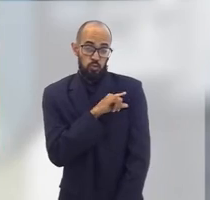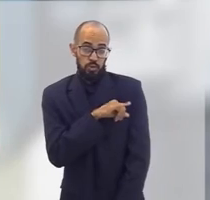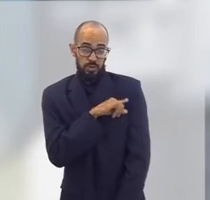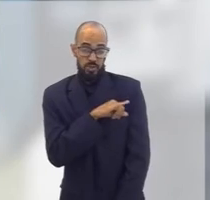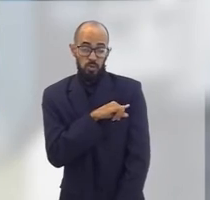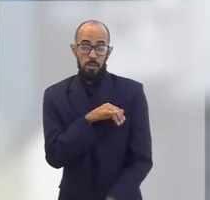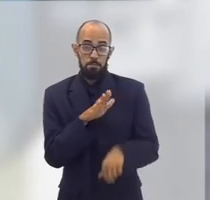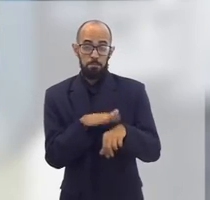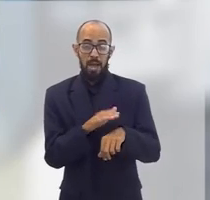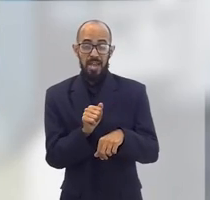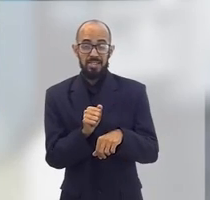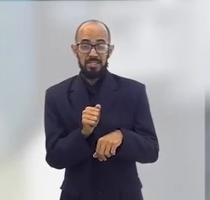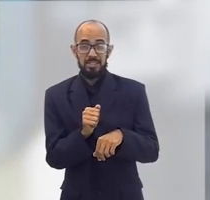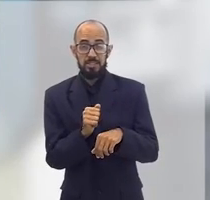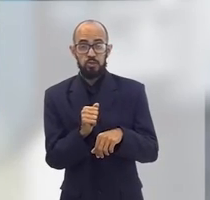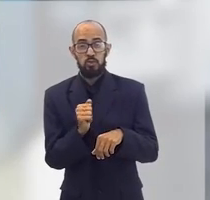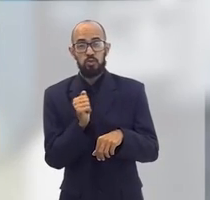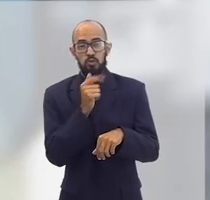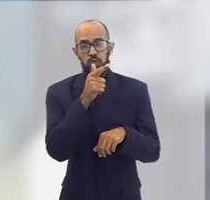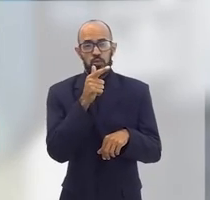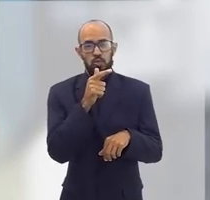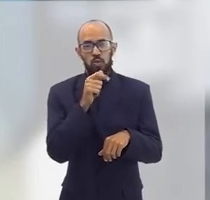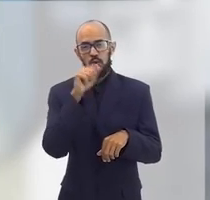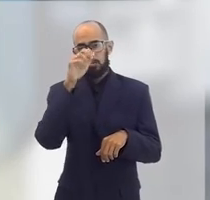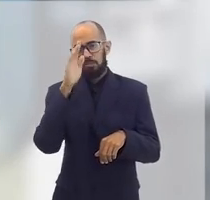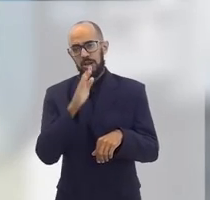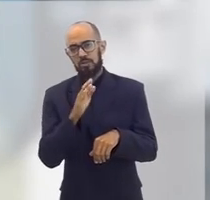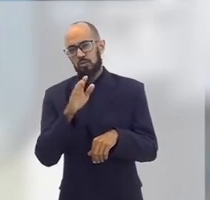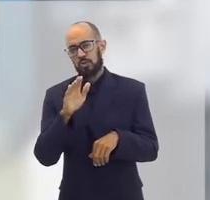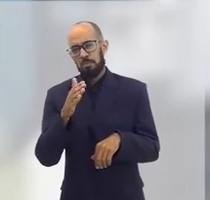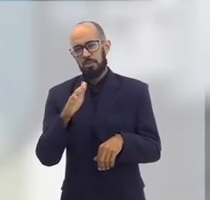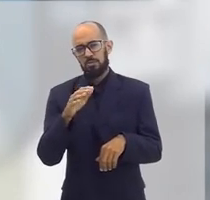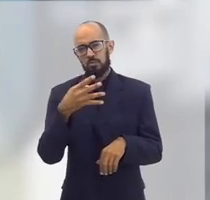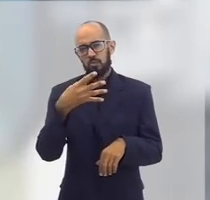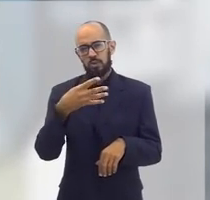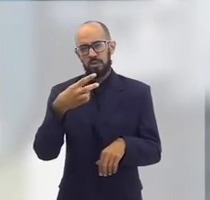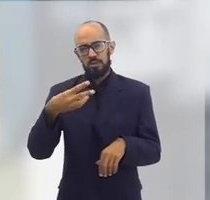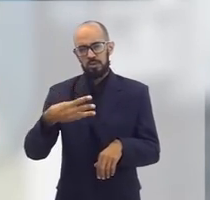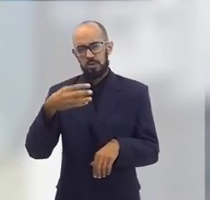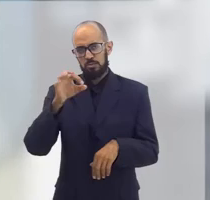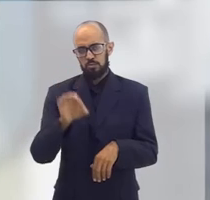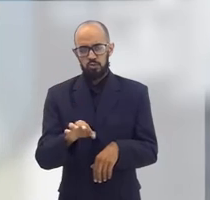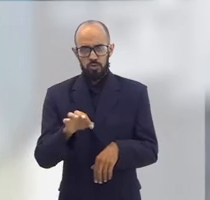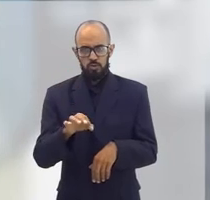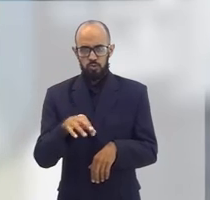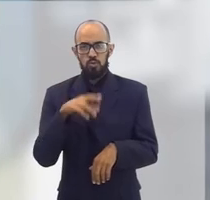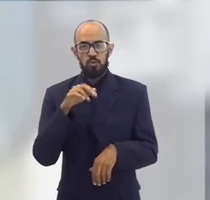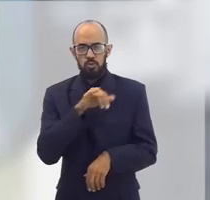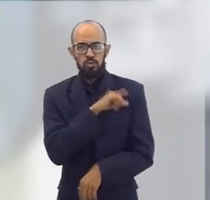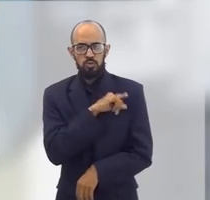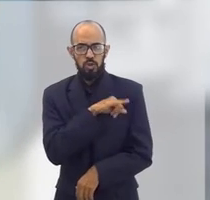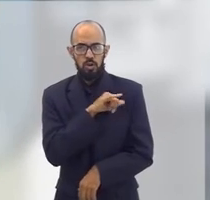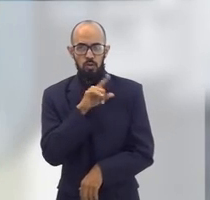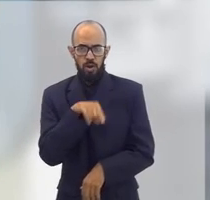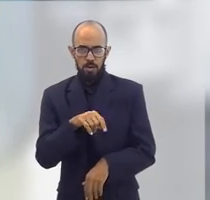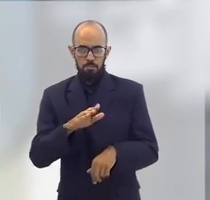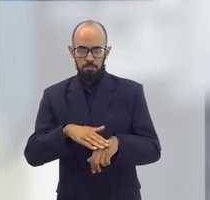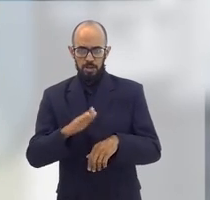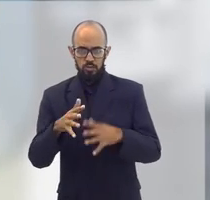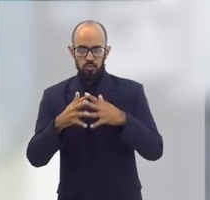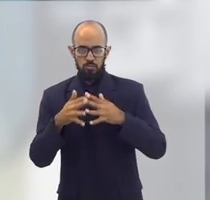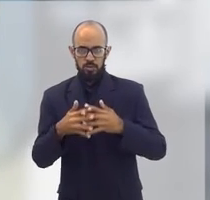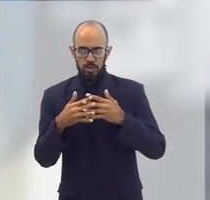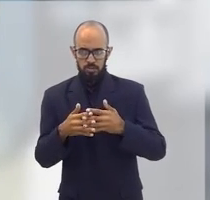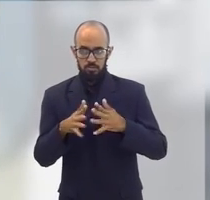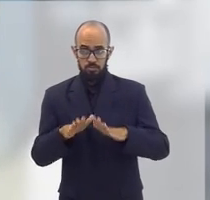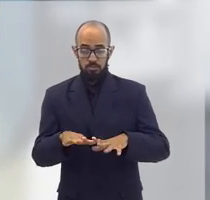aqui no Rio, como eu falei, mais alto do que a média nacional, que foi de 43%. Então, vocês veem que o Rio de Janeiro é um pouco mais complicado.